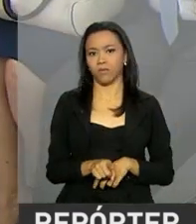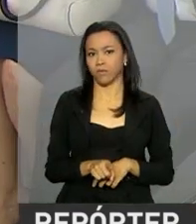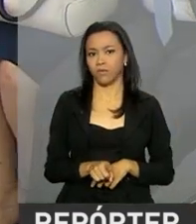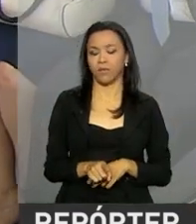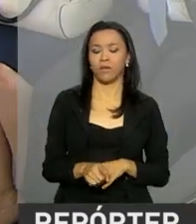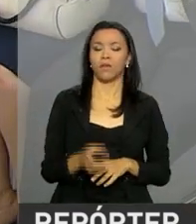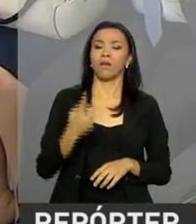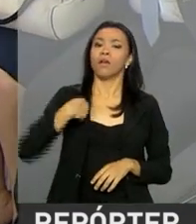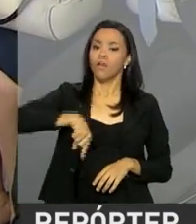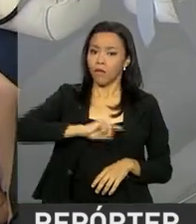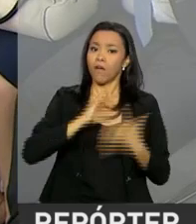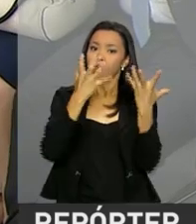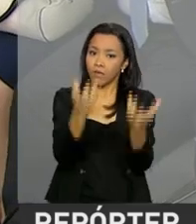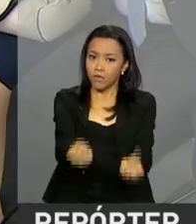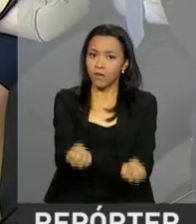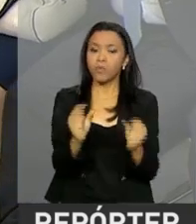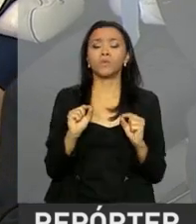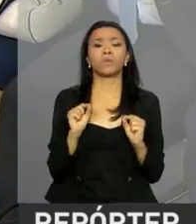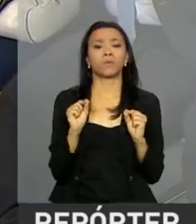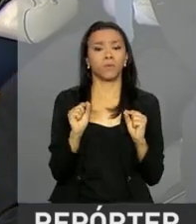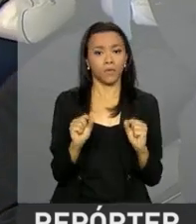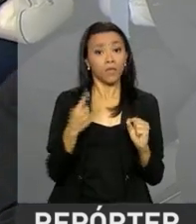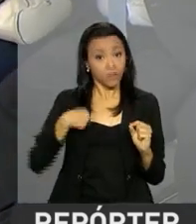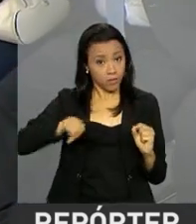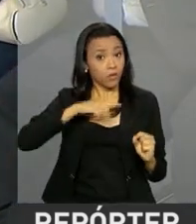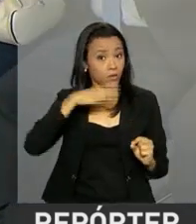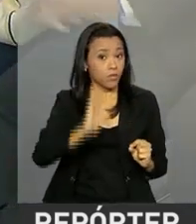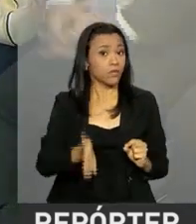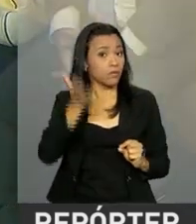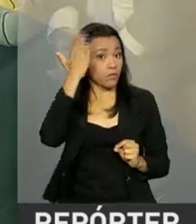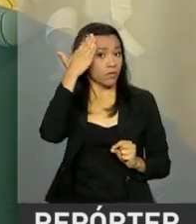nós vamos nós